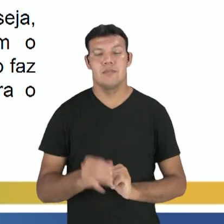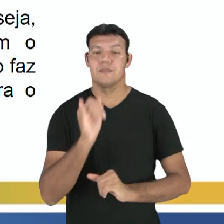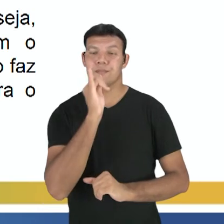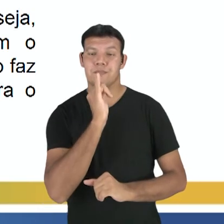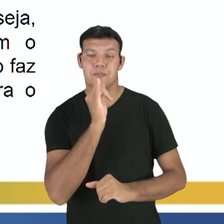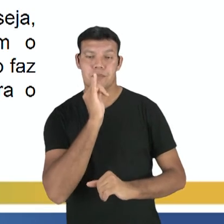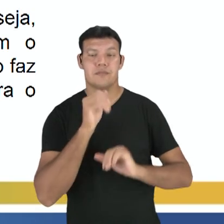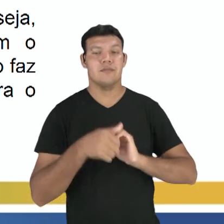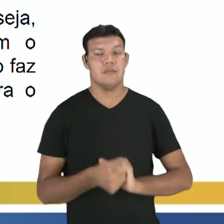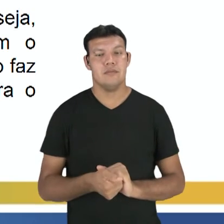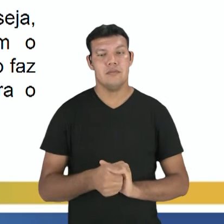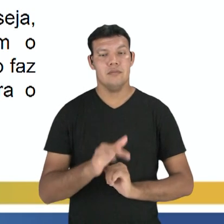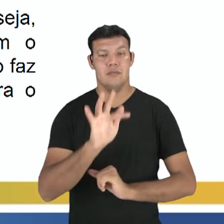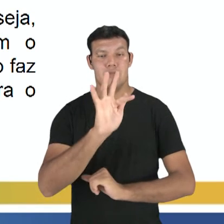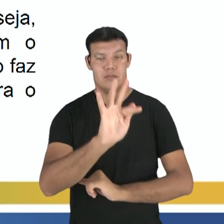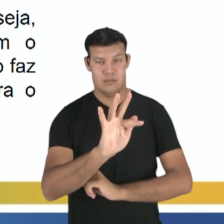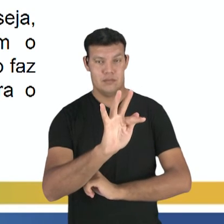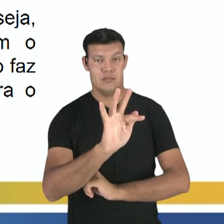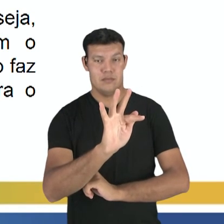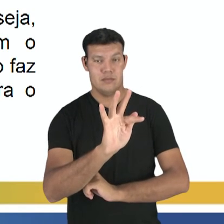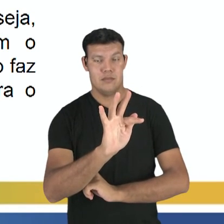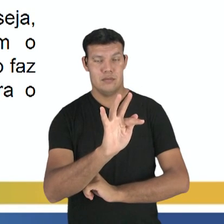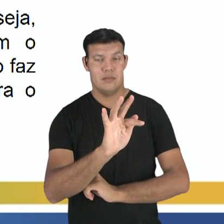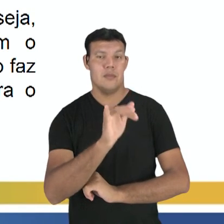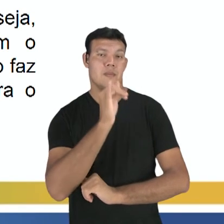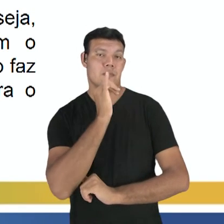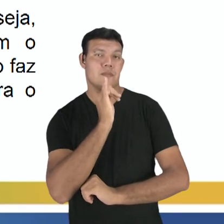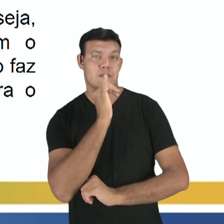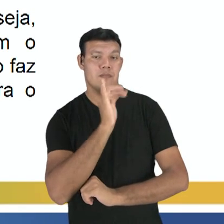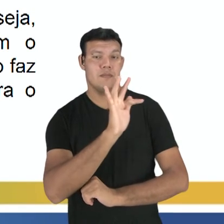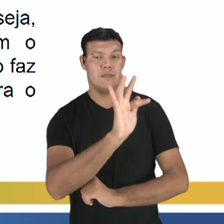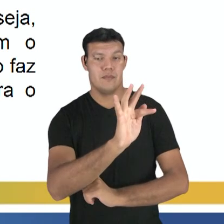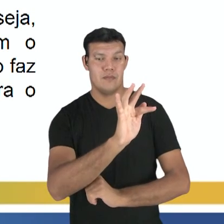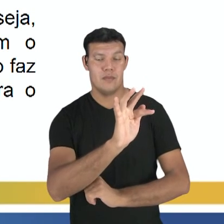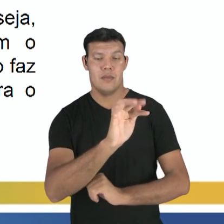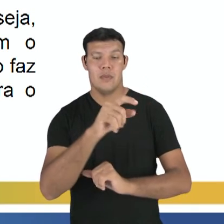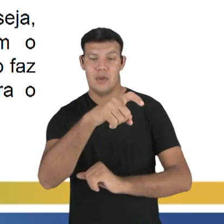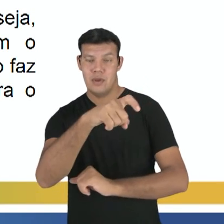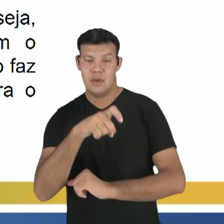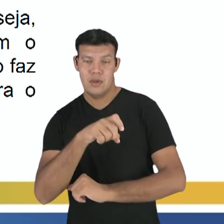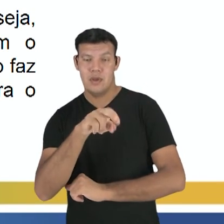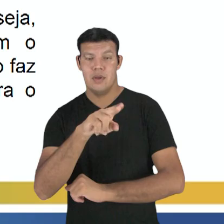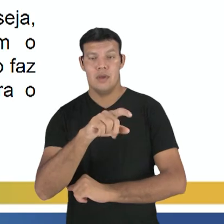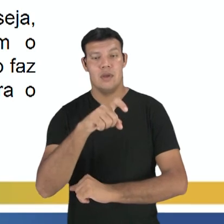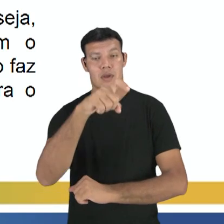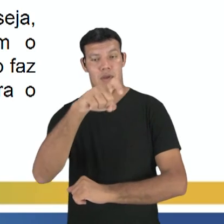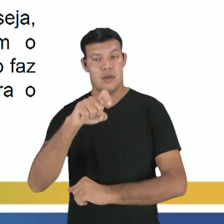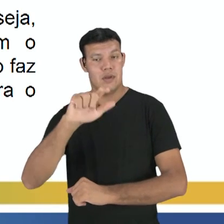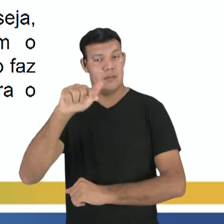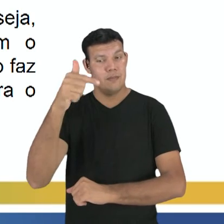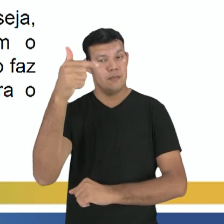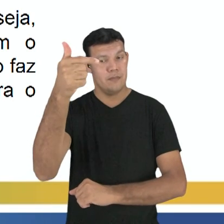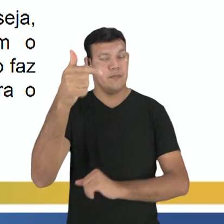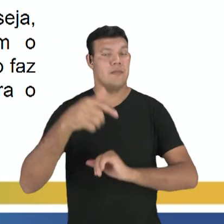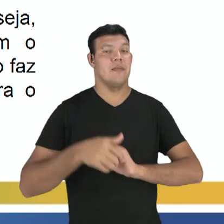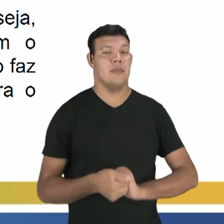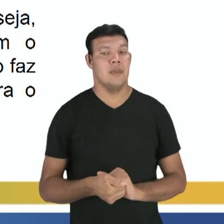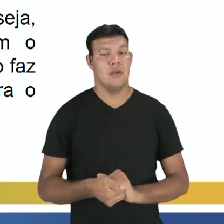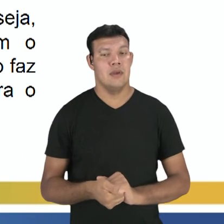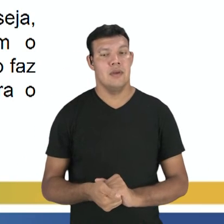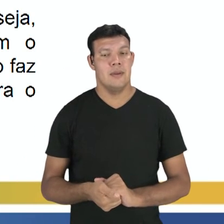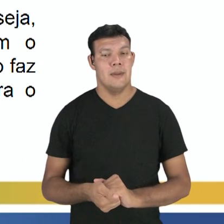exemplo seria a função. Por exemplo, o meu f de x é igual a x ao quadrado,